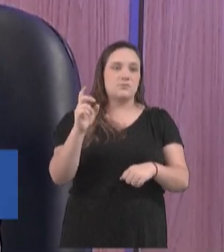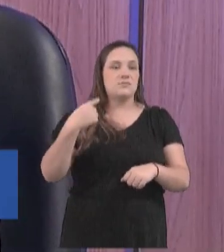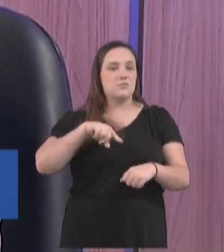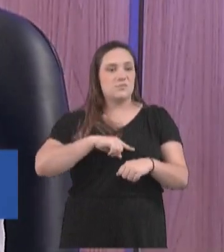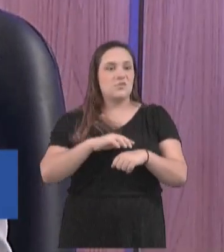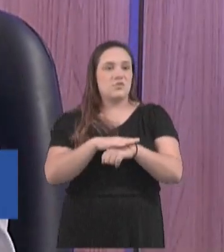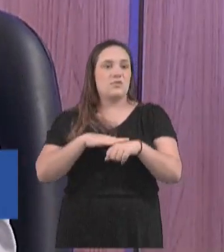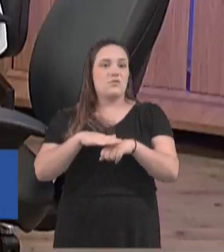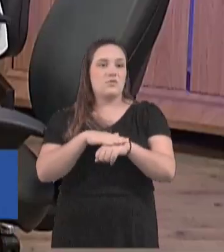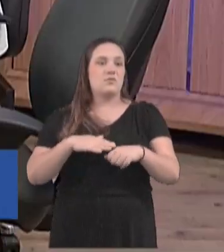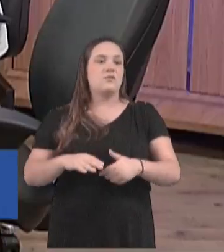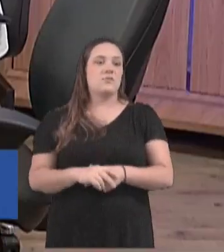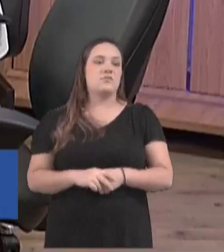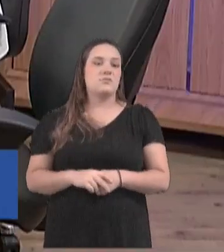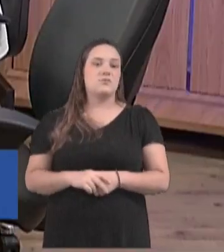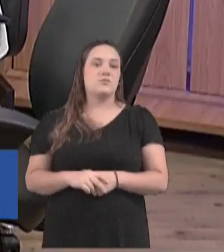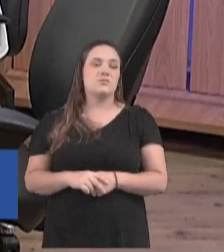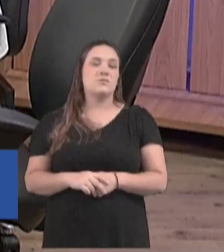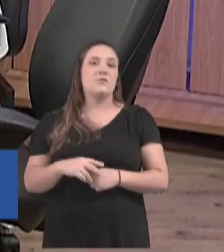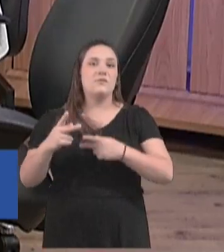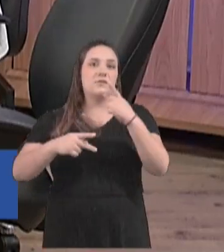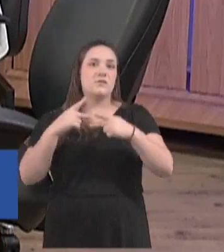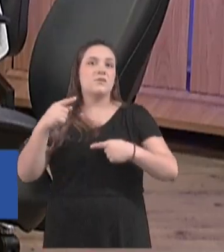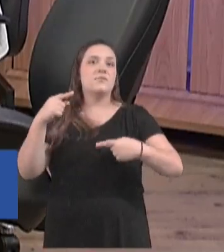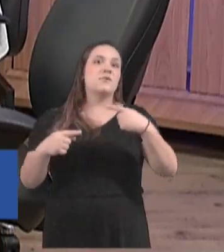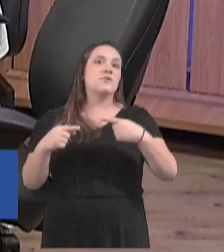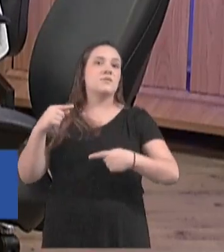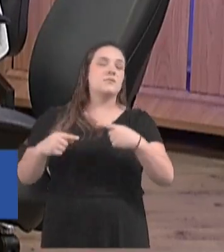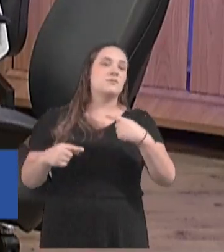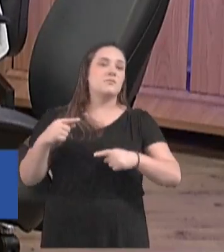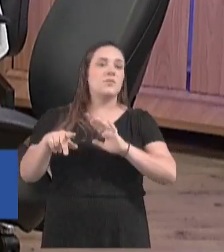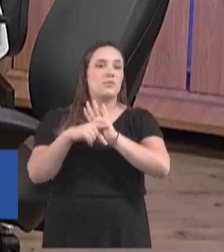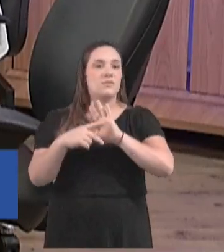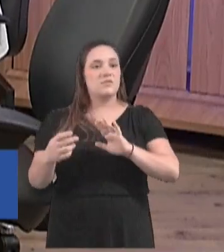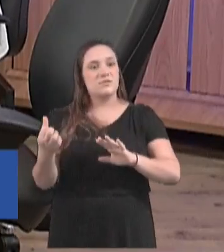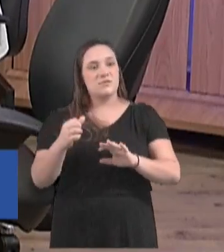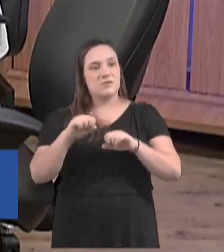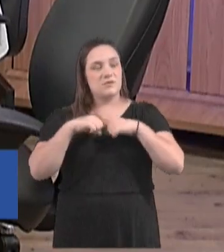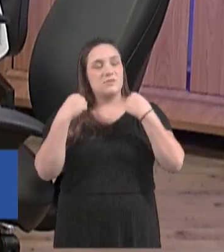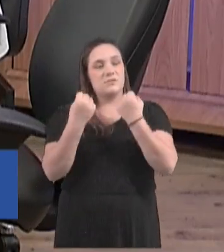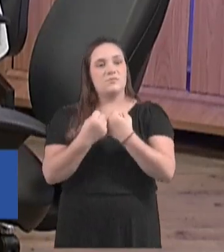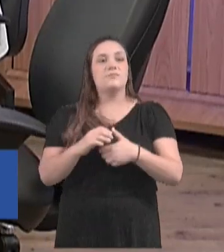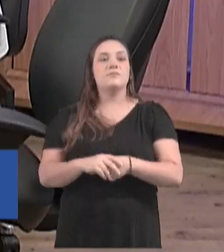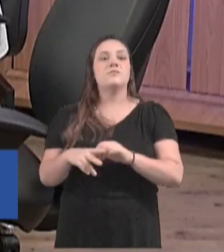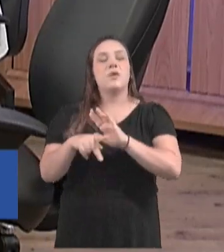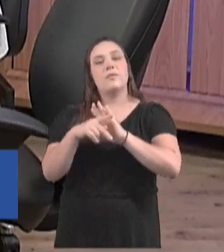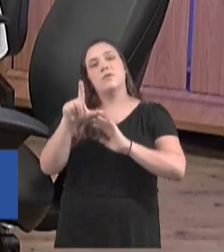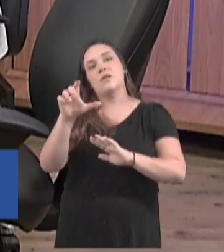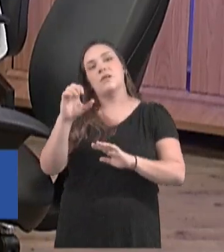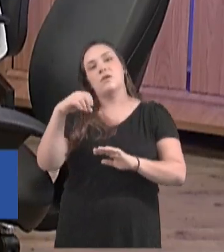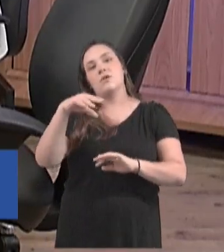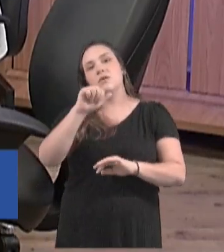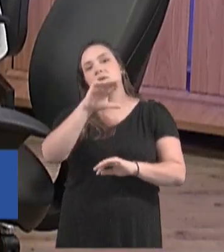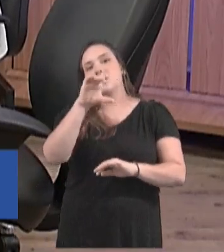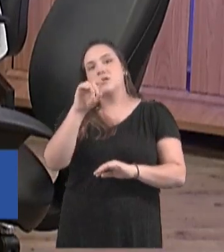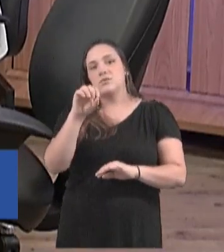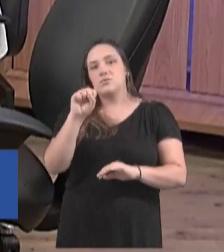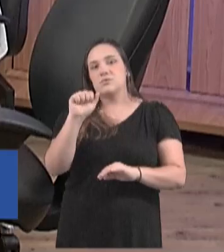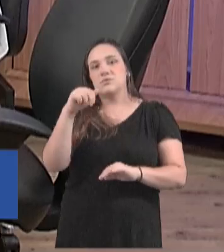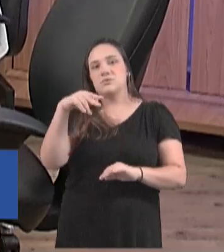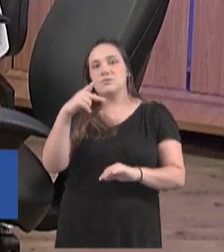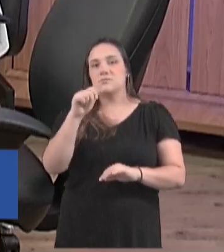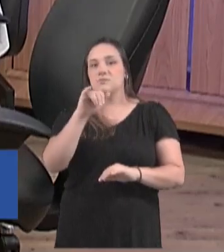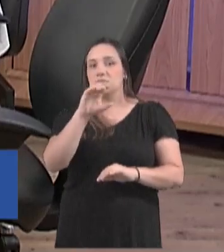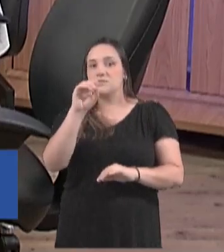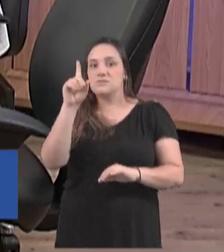de conversar ao vivo aqui, já antecipando os debates de daqui a pouquinho do 6º Seminário Estadual da Água com o Leonardo Sampaio, ele que é